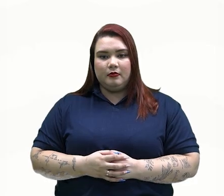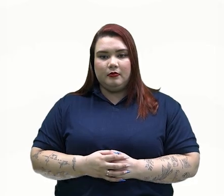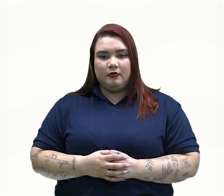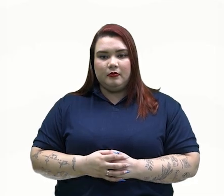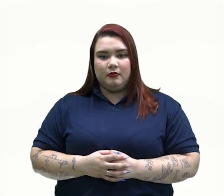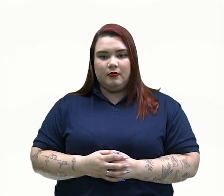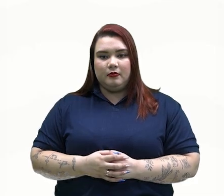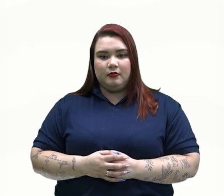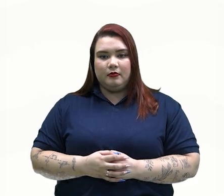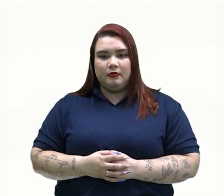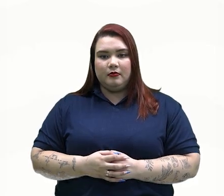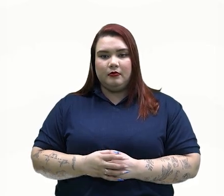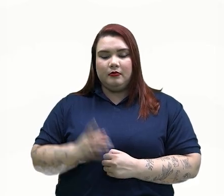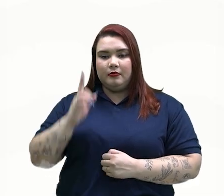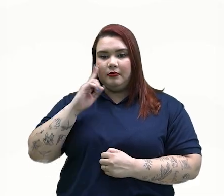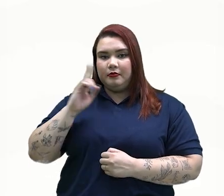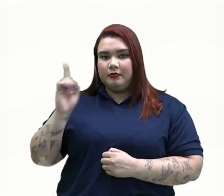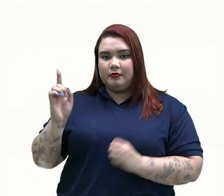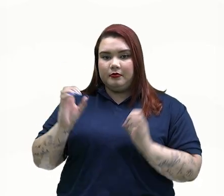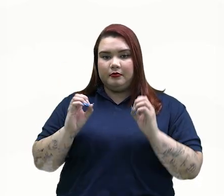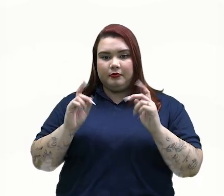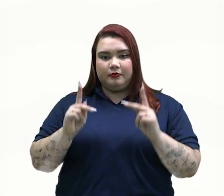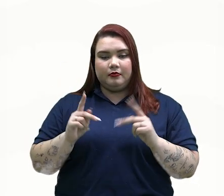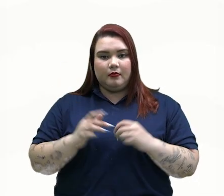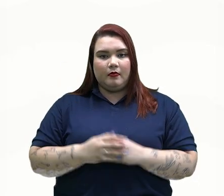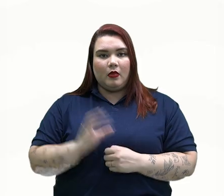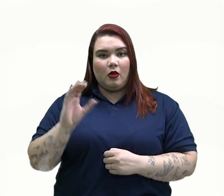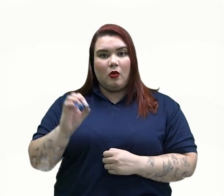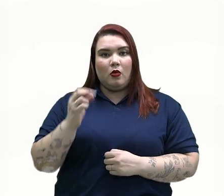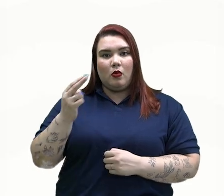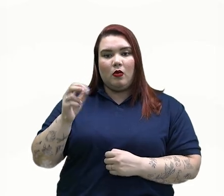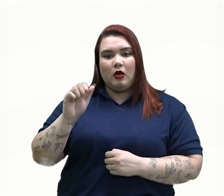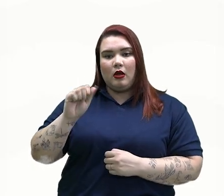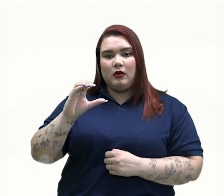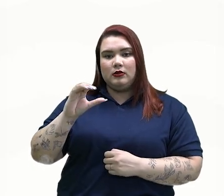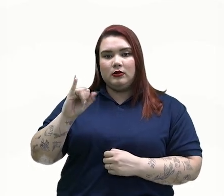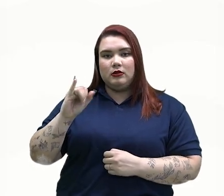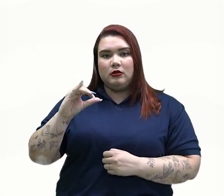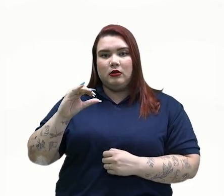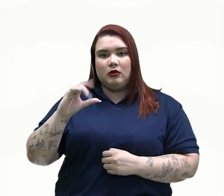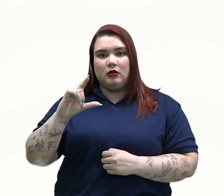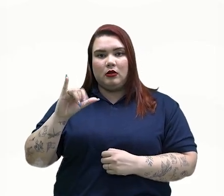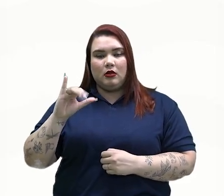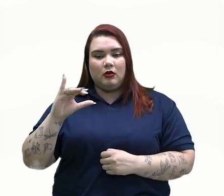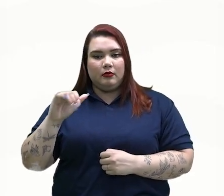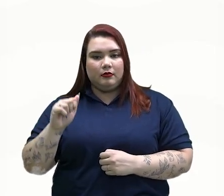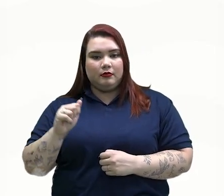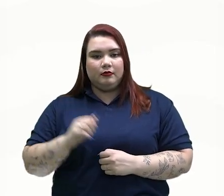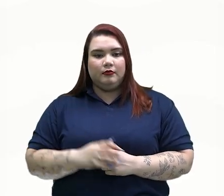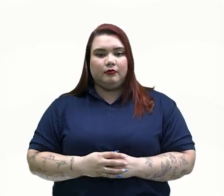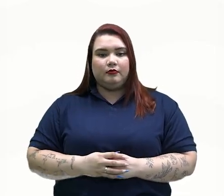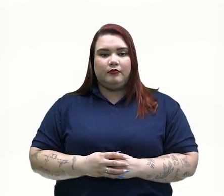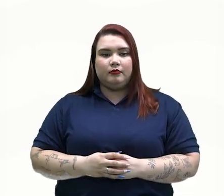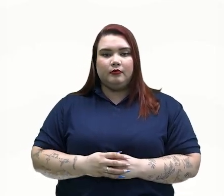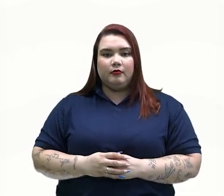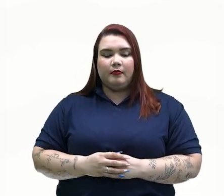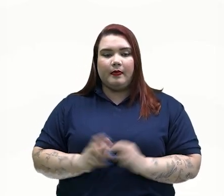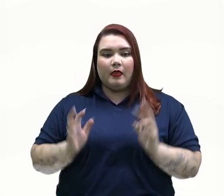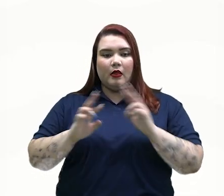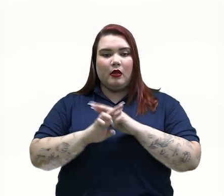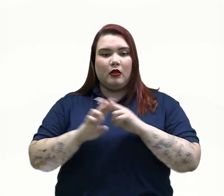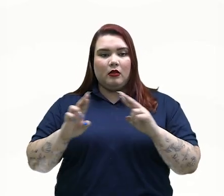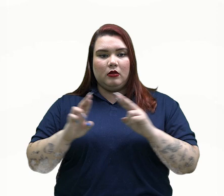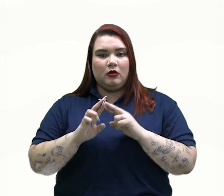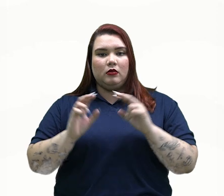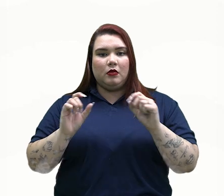Aberta. Ok. Ou acíclica, né? Bom, com relação a fechamento